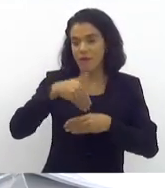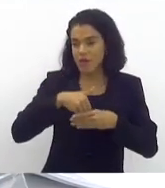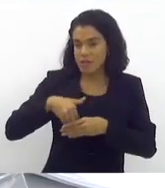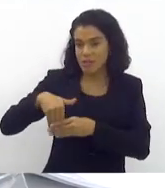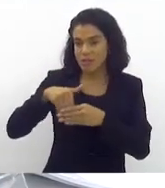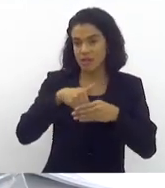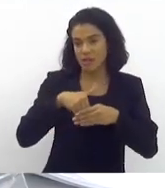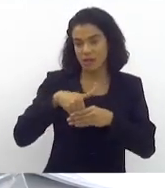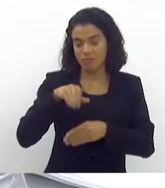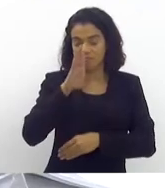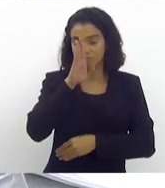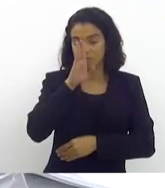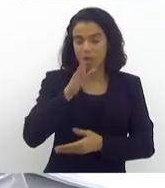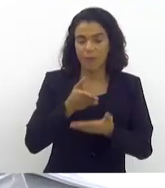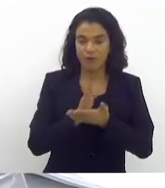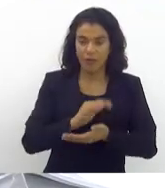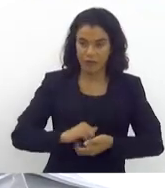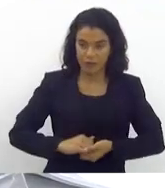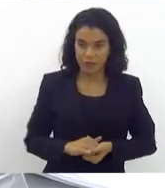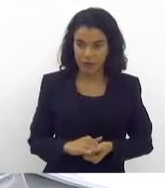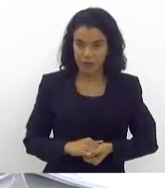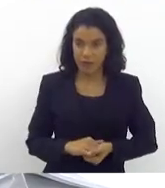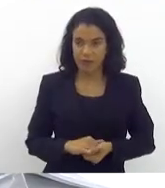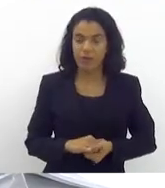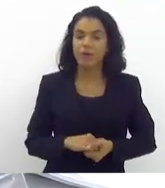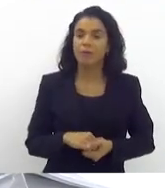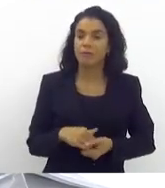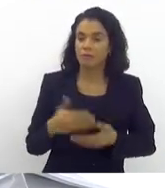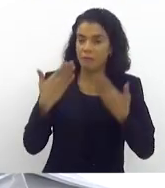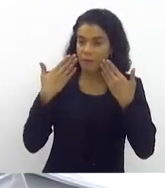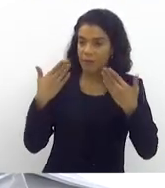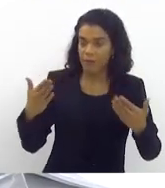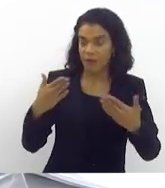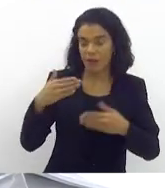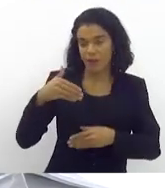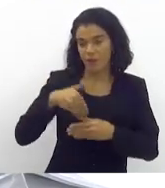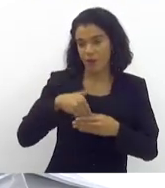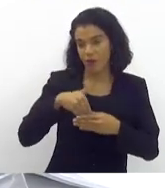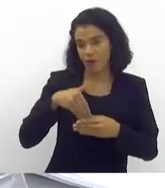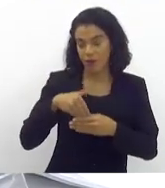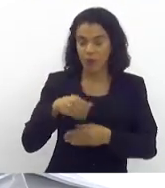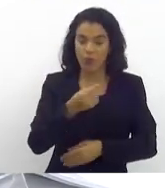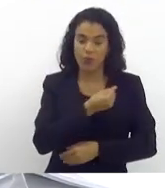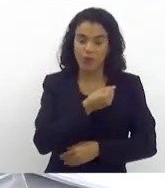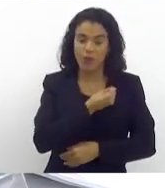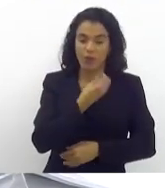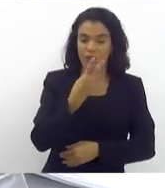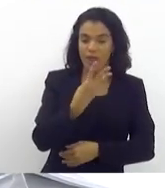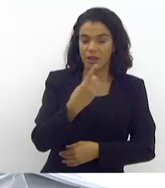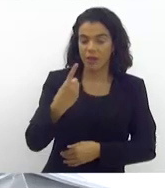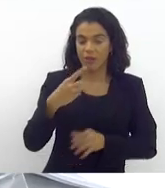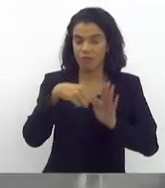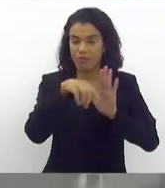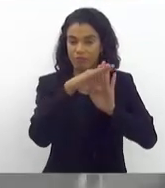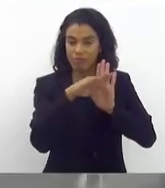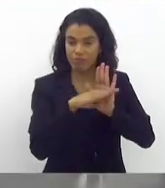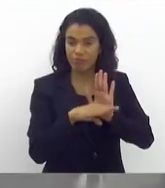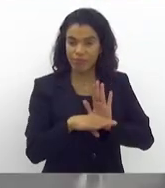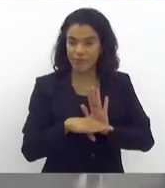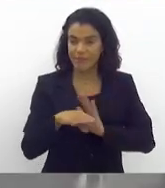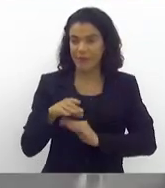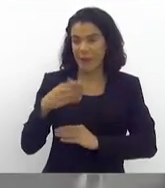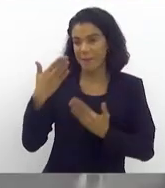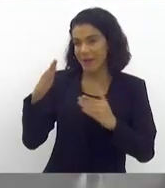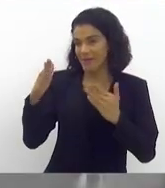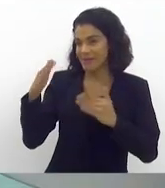os pareceres originais, permaneçam como estão, aprovado para declaração de voto, deputado Luiz Paulo, do item 31 da pauta. É para parabenizar a